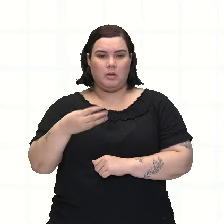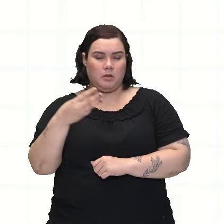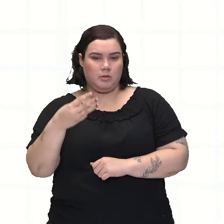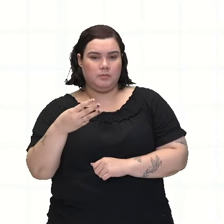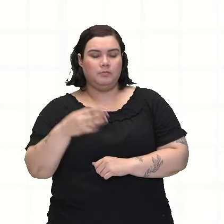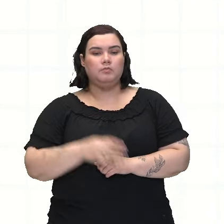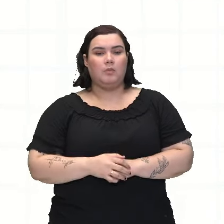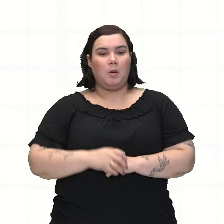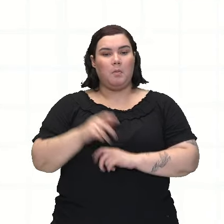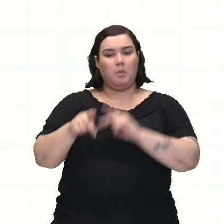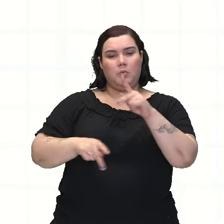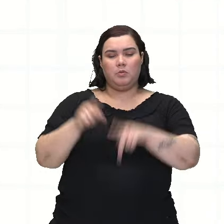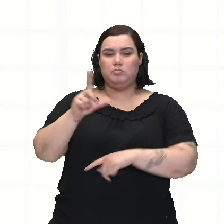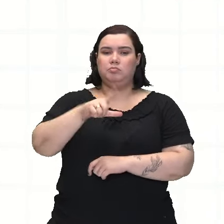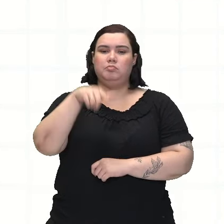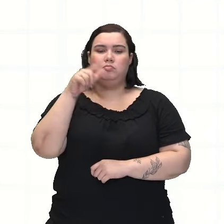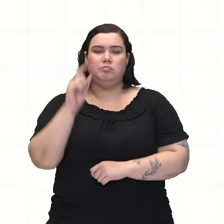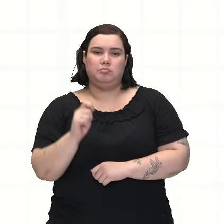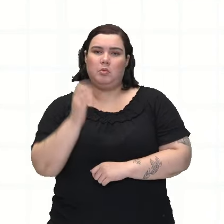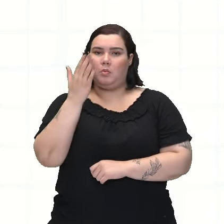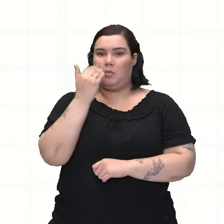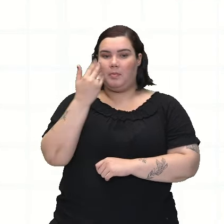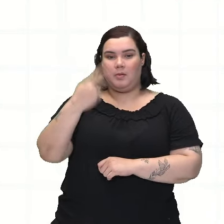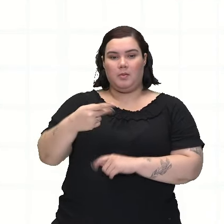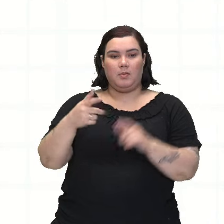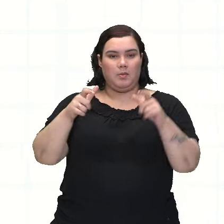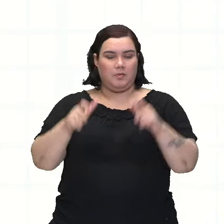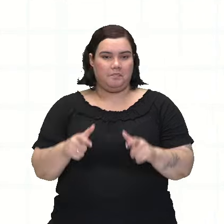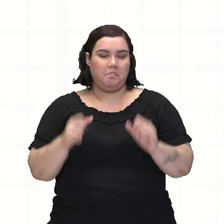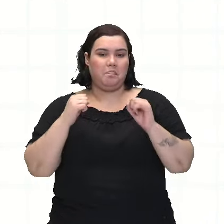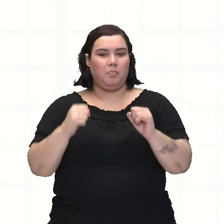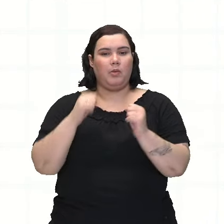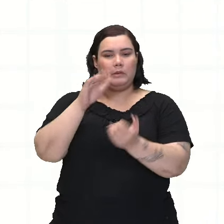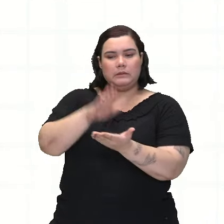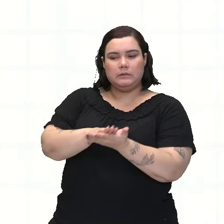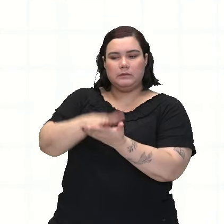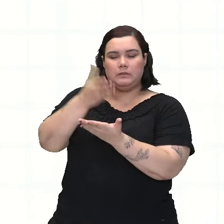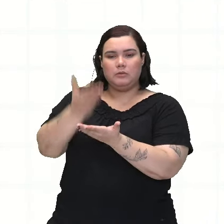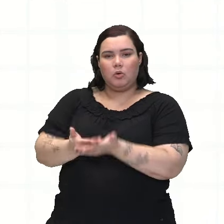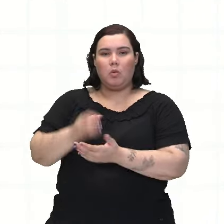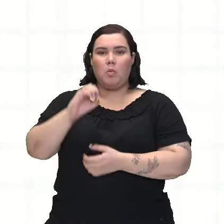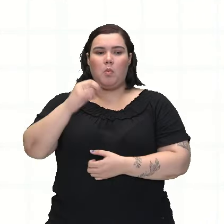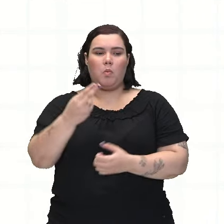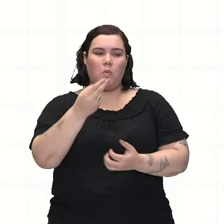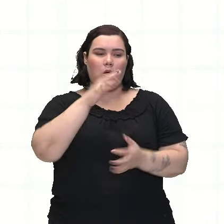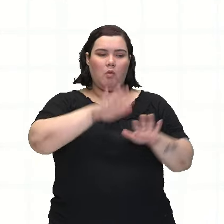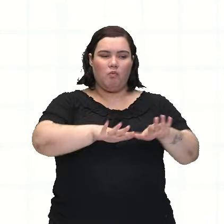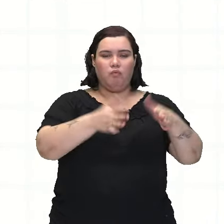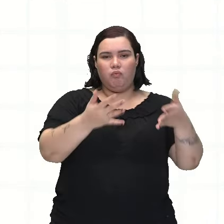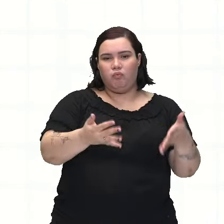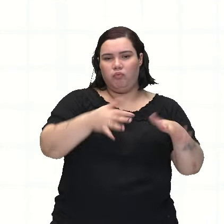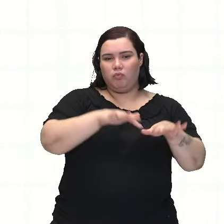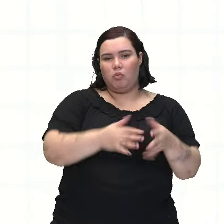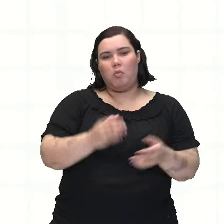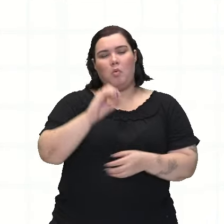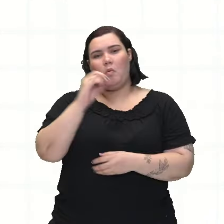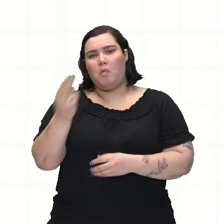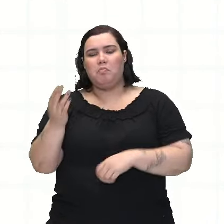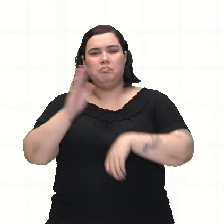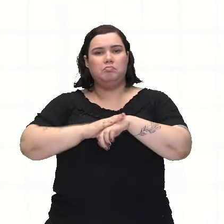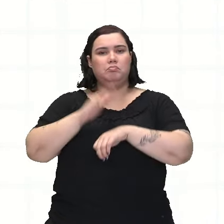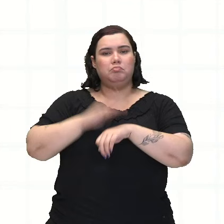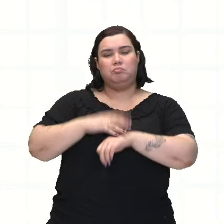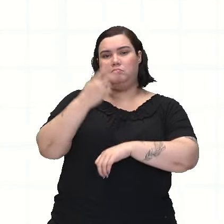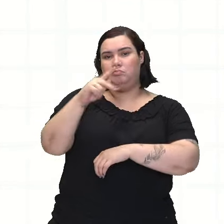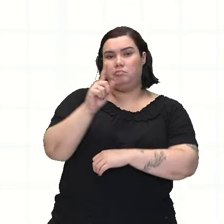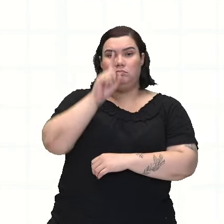popular na culinária local, seja grelhado, assado ou preparado